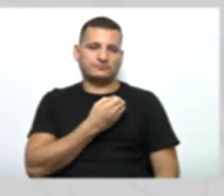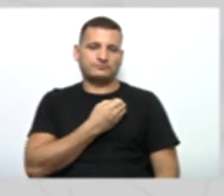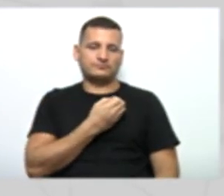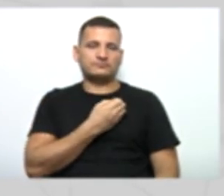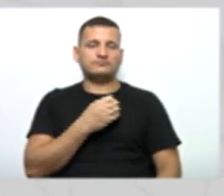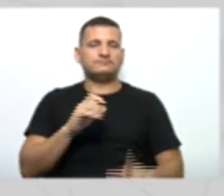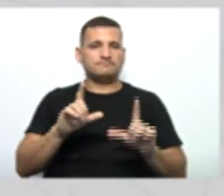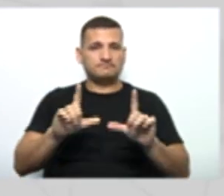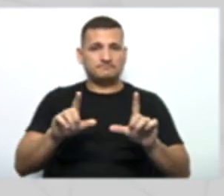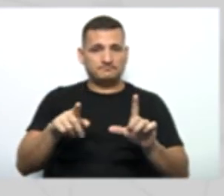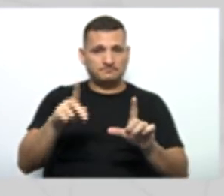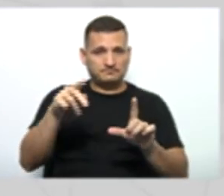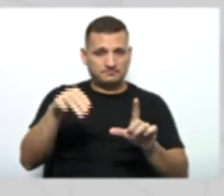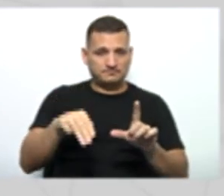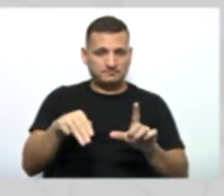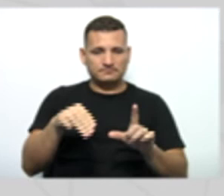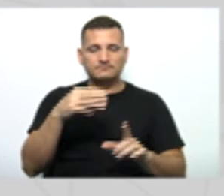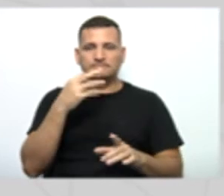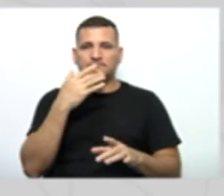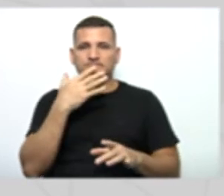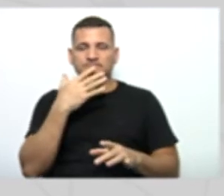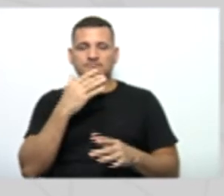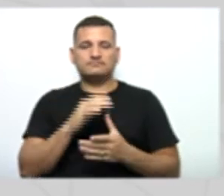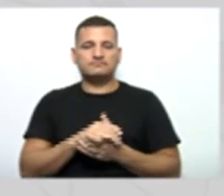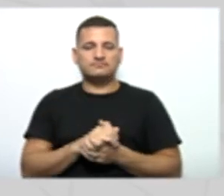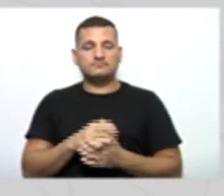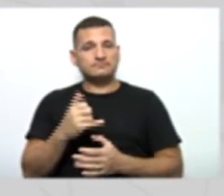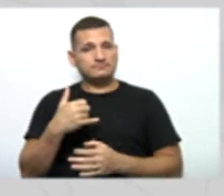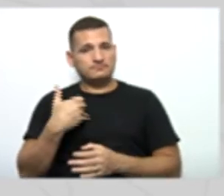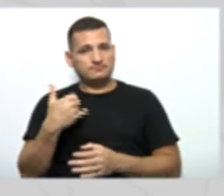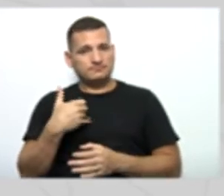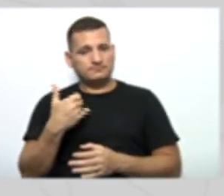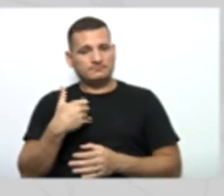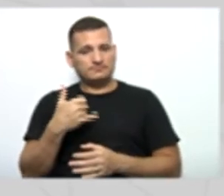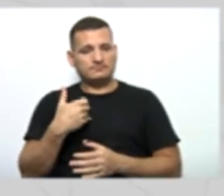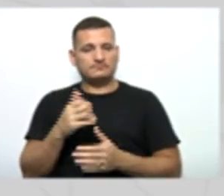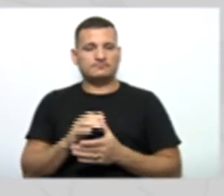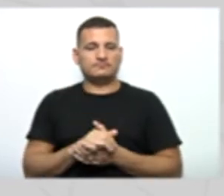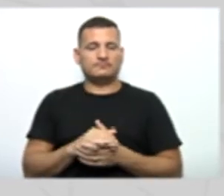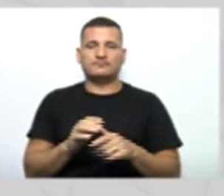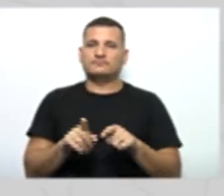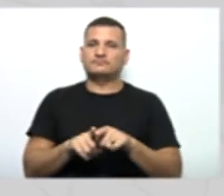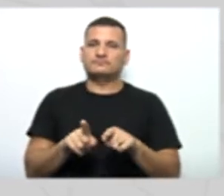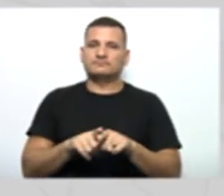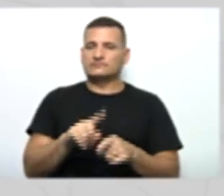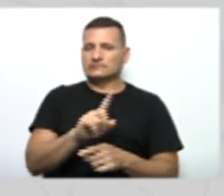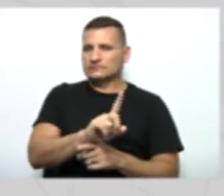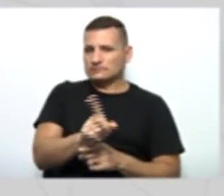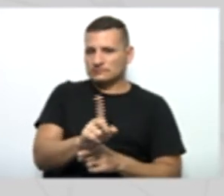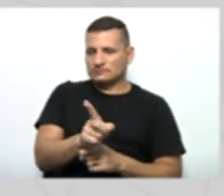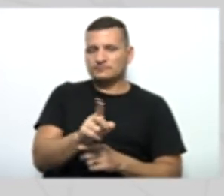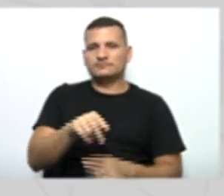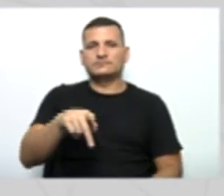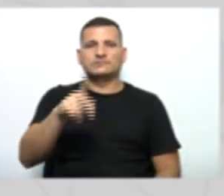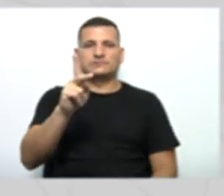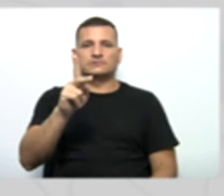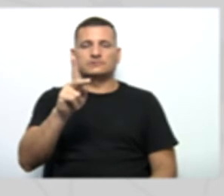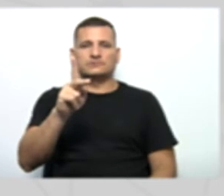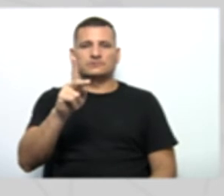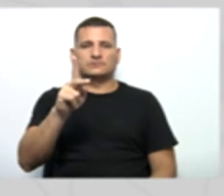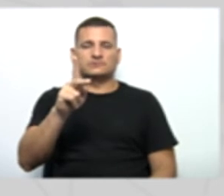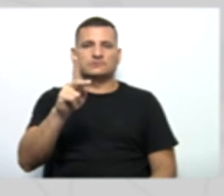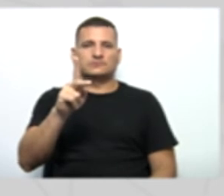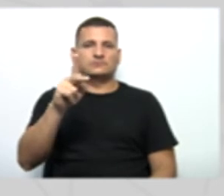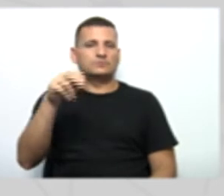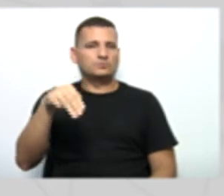da placa, cor, ano de fabricação, no caso, né, e a quilometragem. Gente, ó, logo de cara aqui, ó,